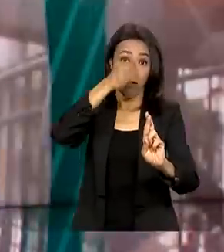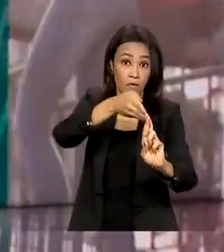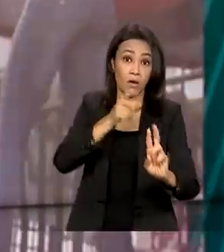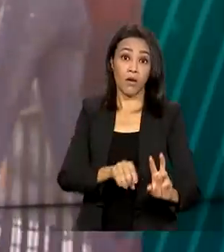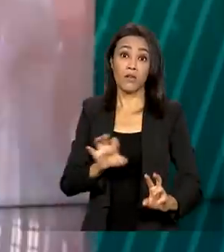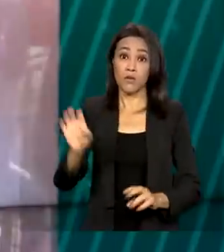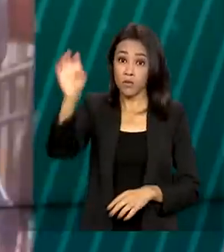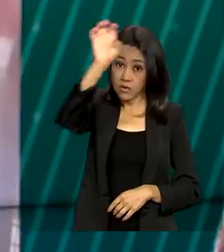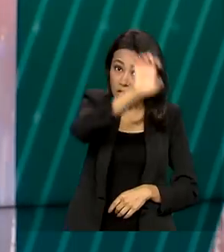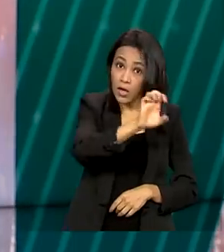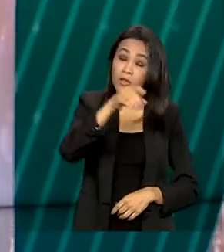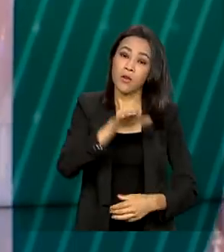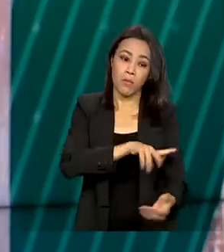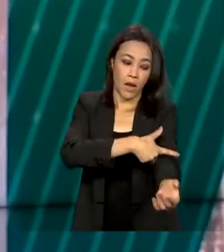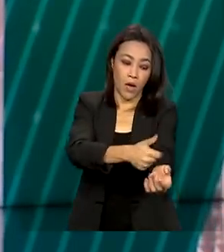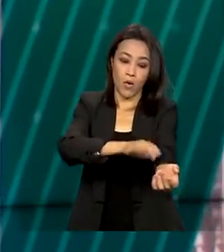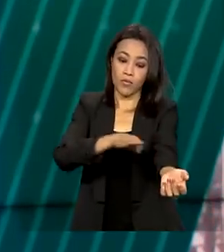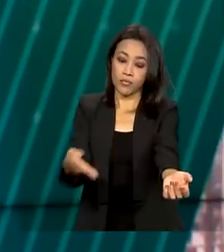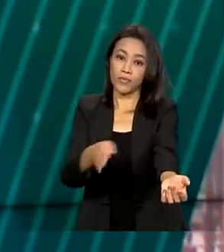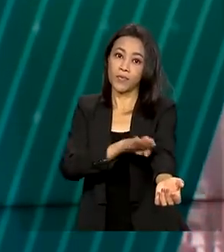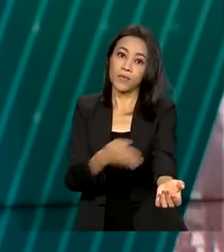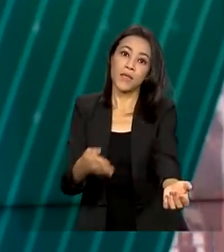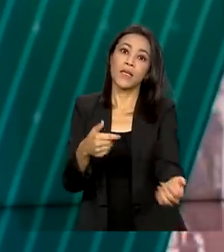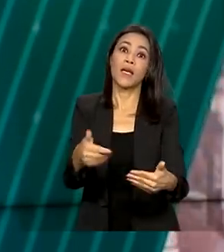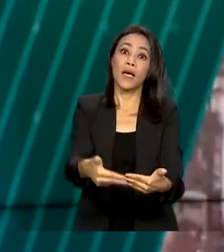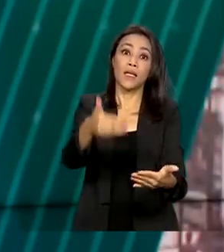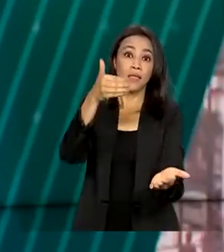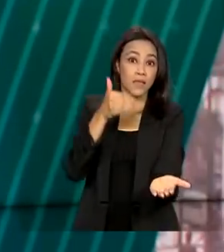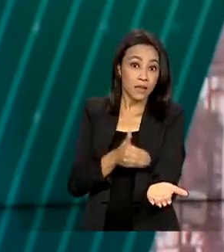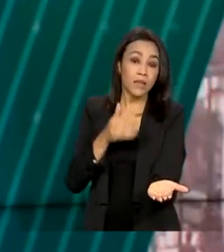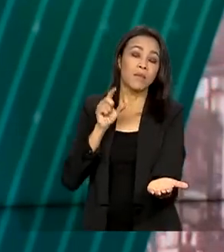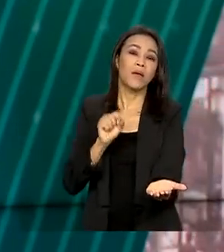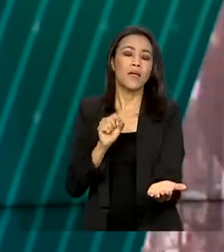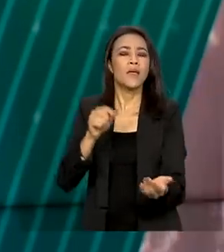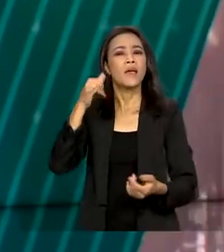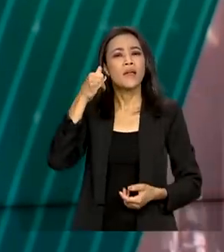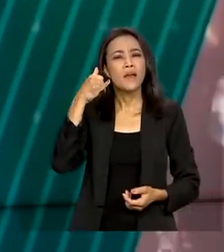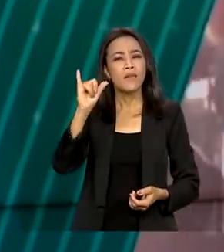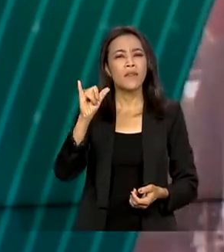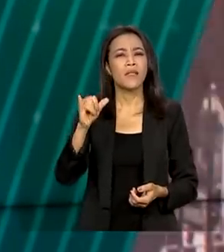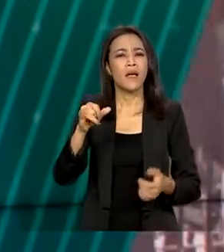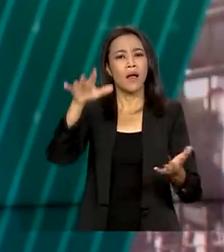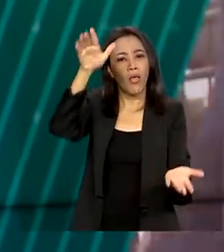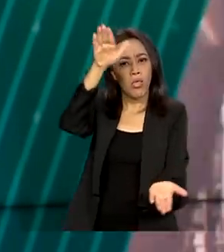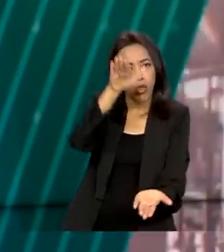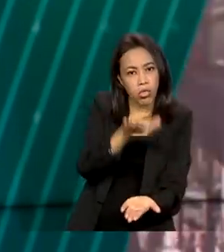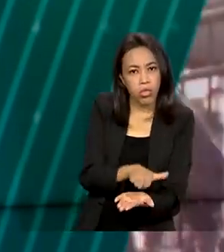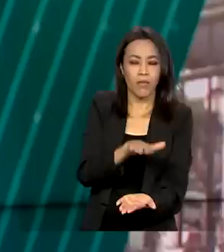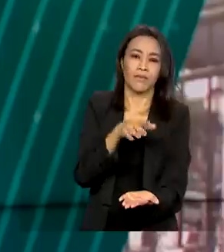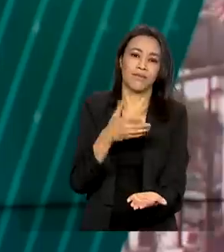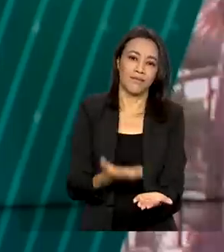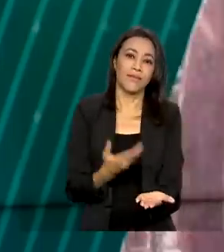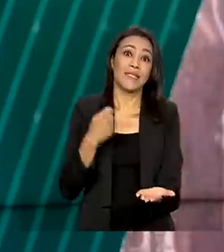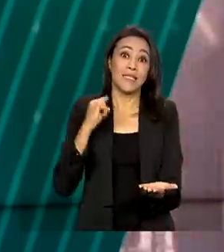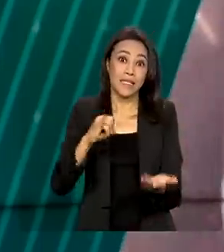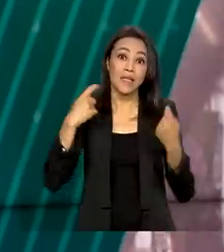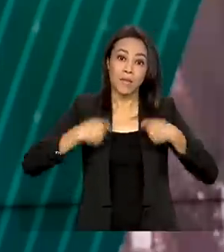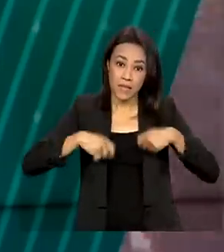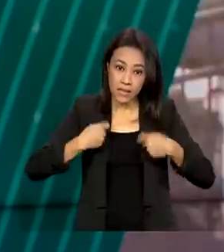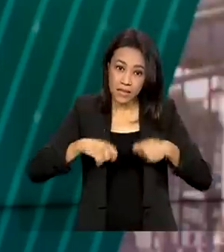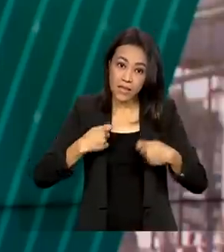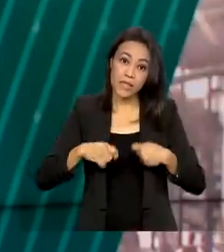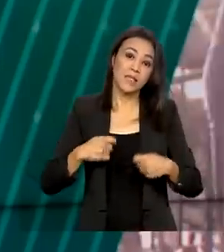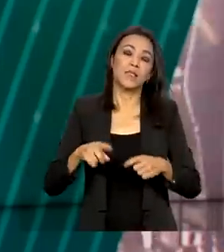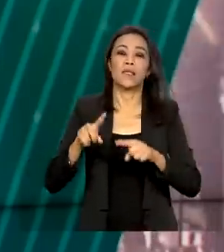estratégia permite antecipar a tomada de decisões e minimizar eventuais desabastecimentos. Se for necessário, o